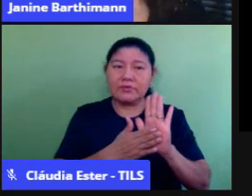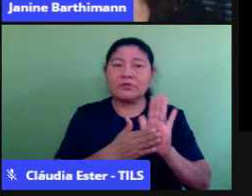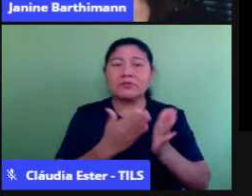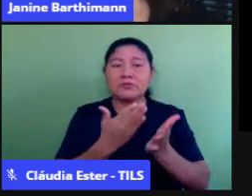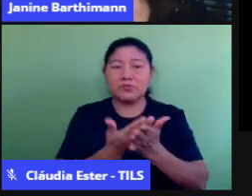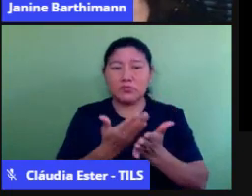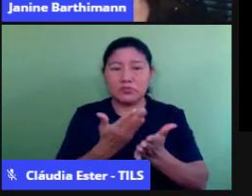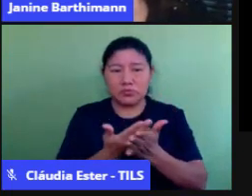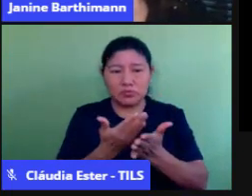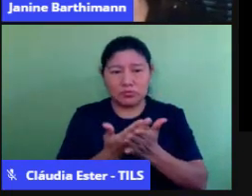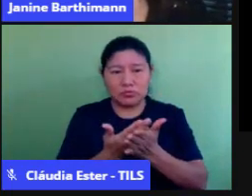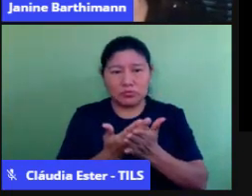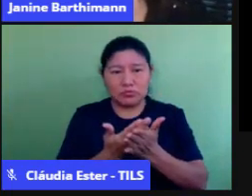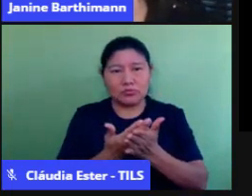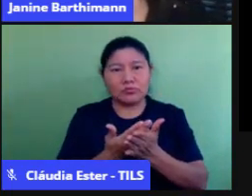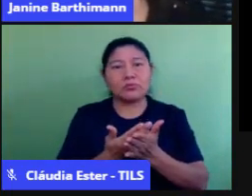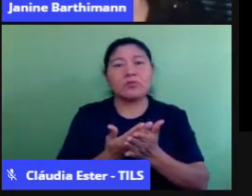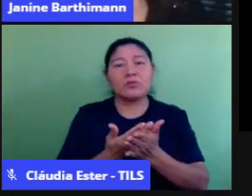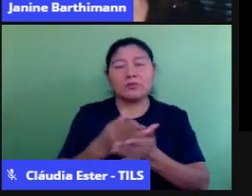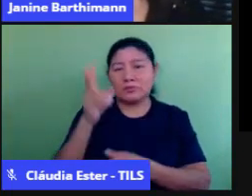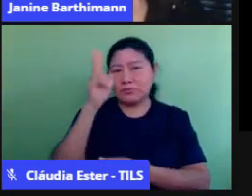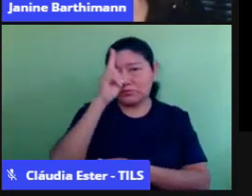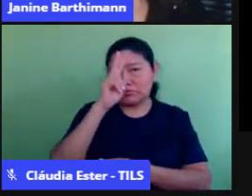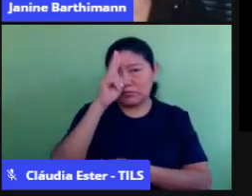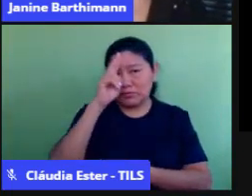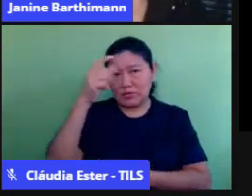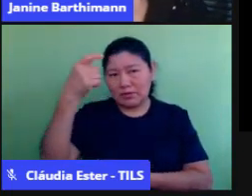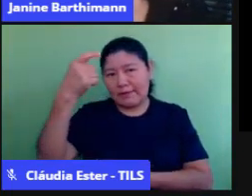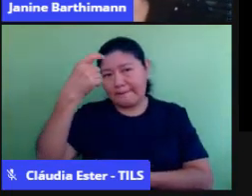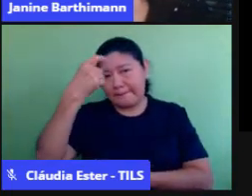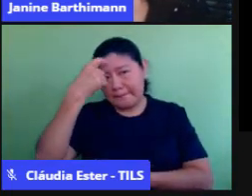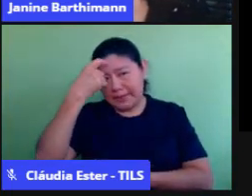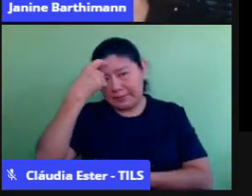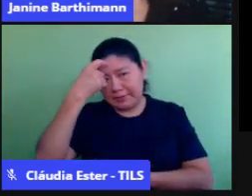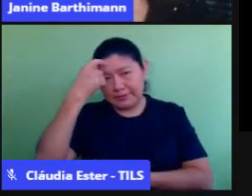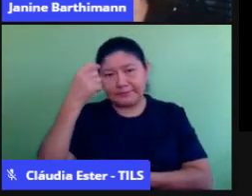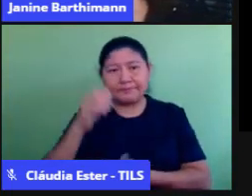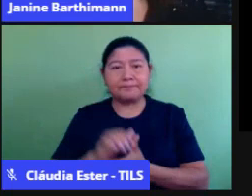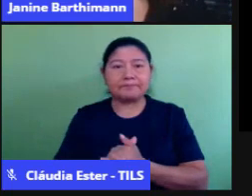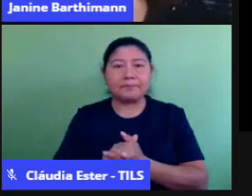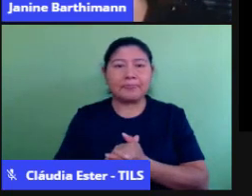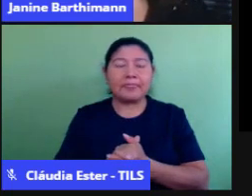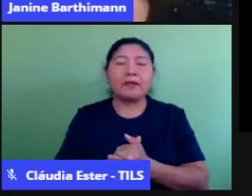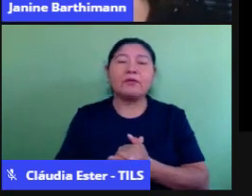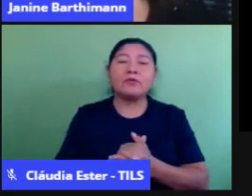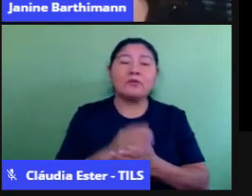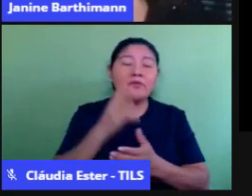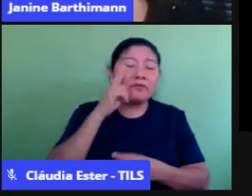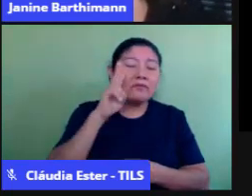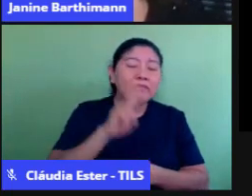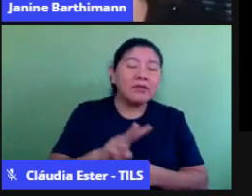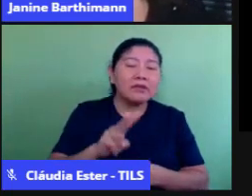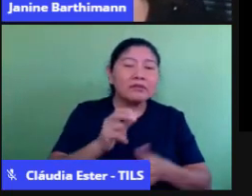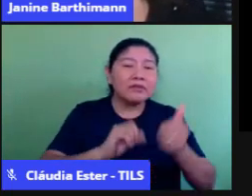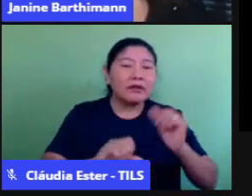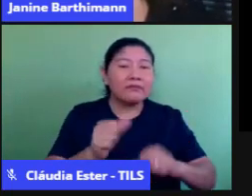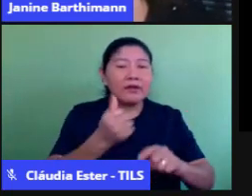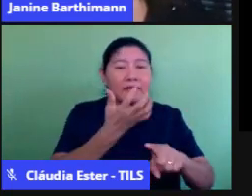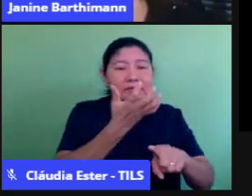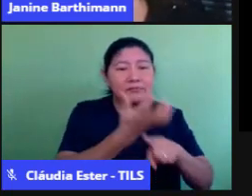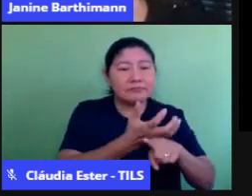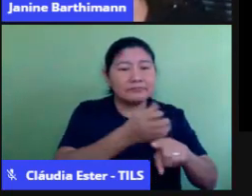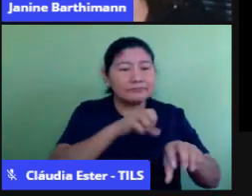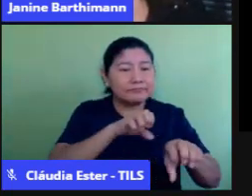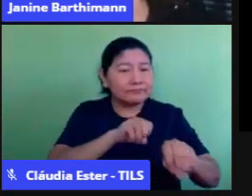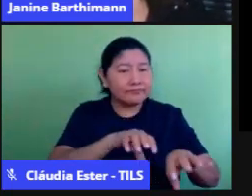história e memória? Então, diante do referencial curricular circunstancial e das